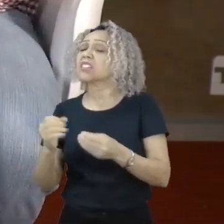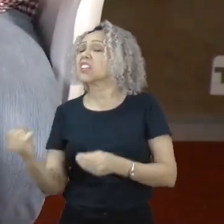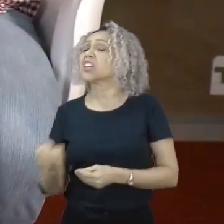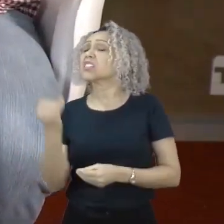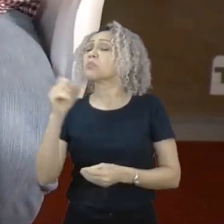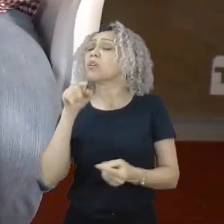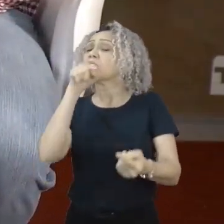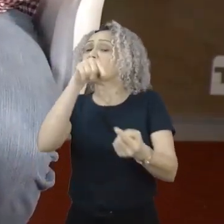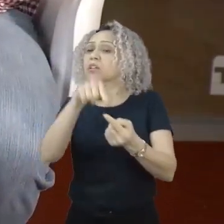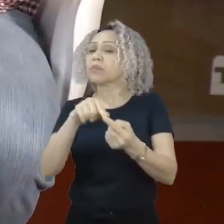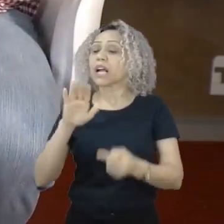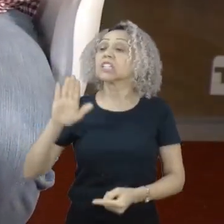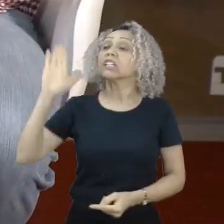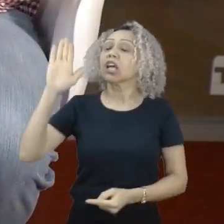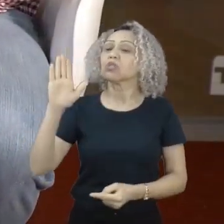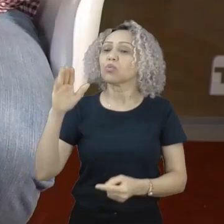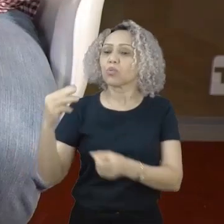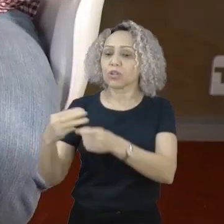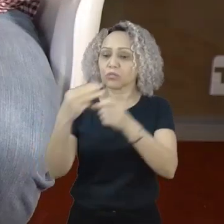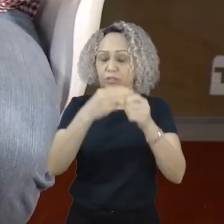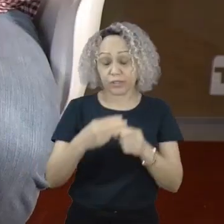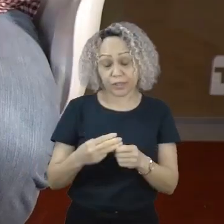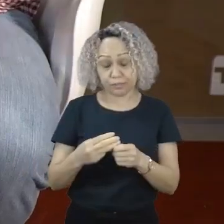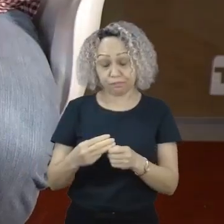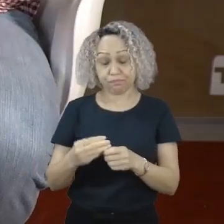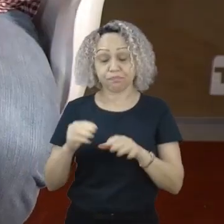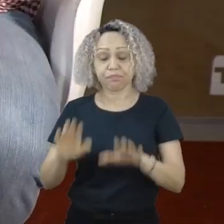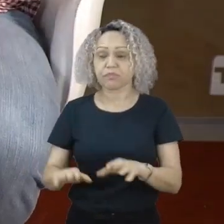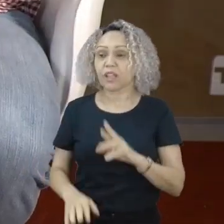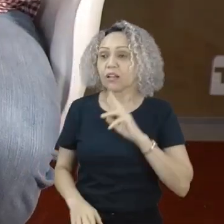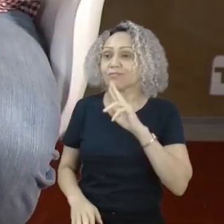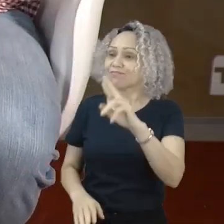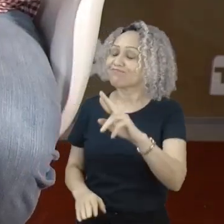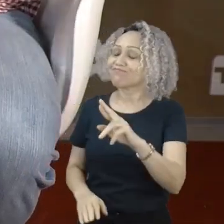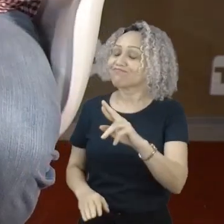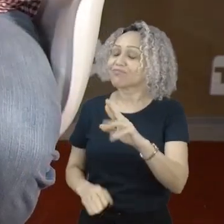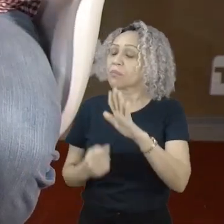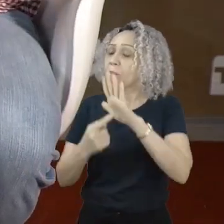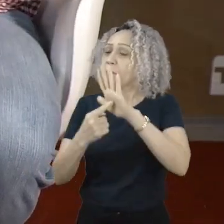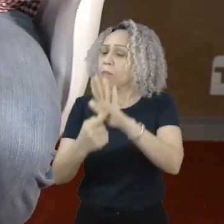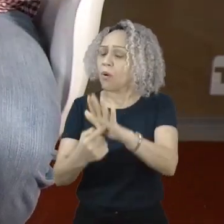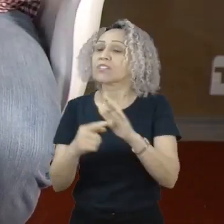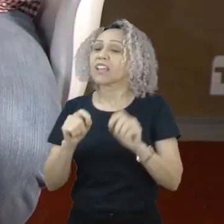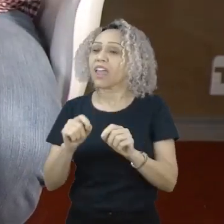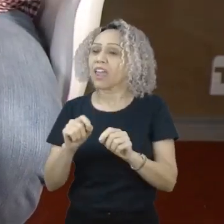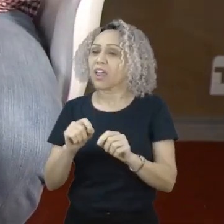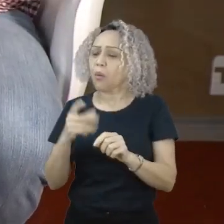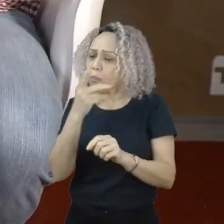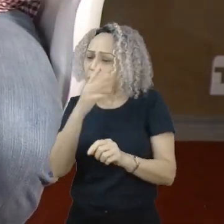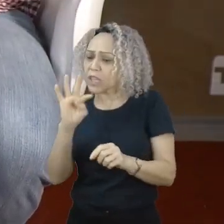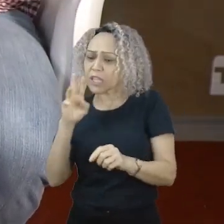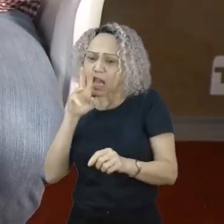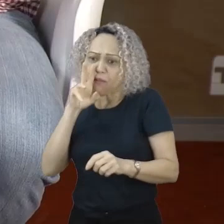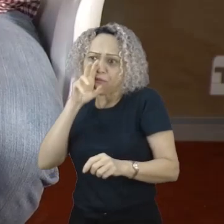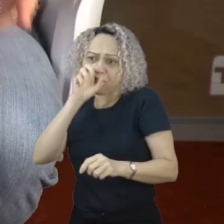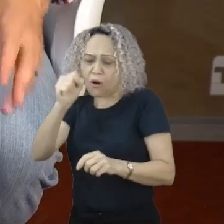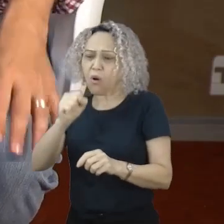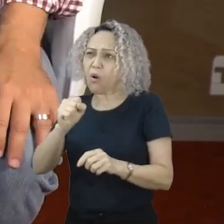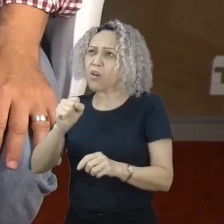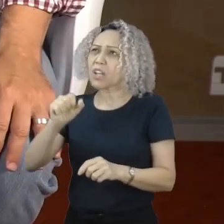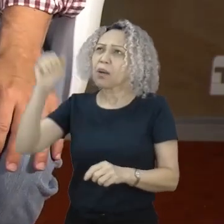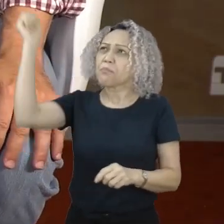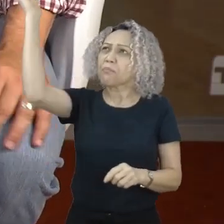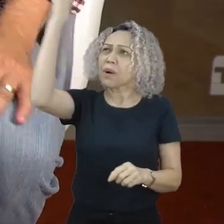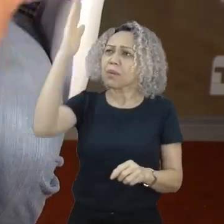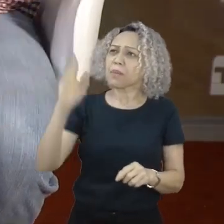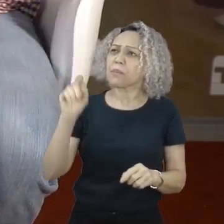Primeiro que mostra a força do PT, espalhada em todo o Brasil, em todas as regiões. Mostra a diversidade dos